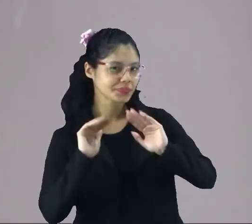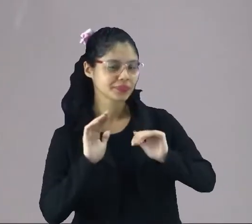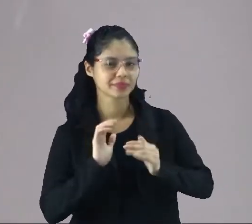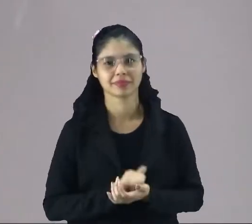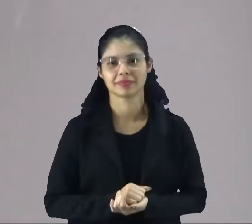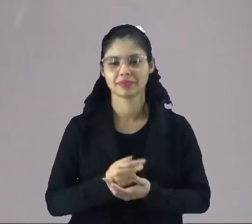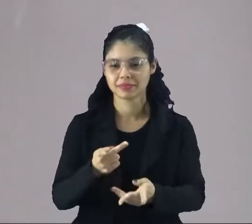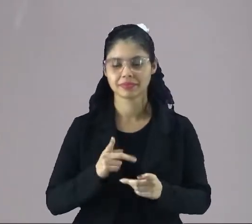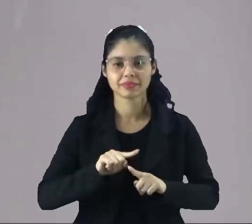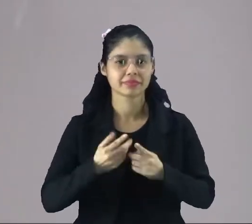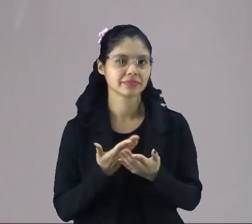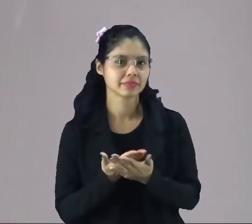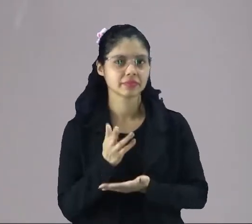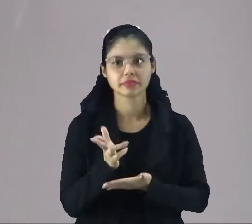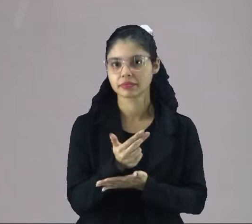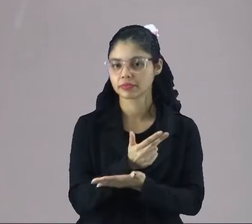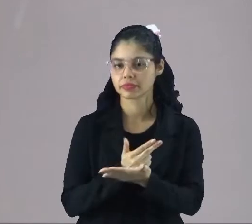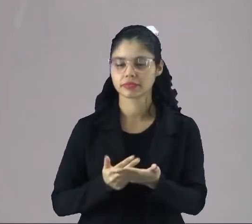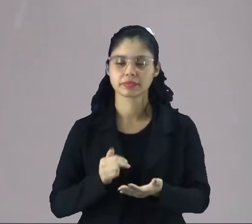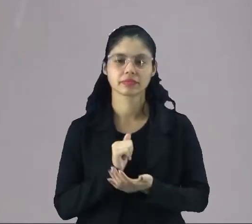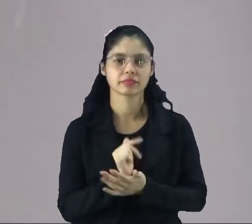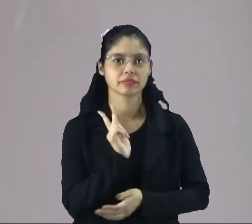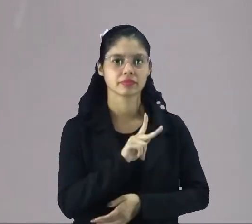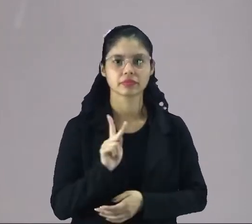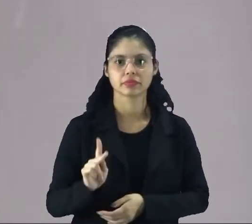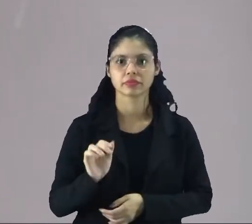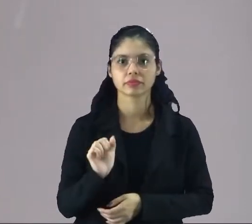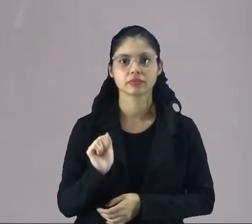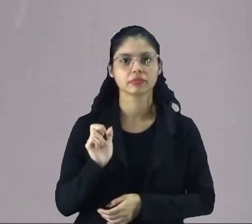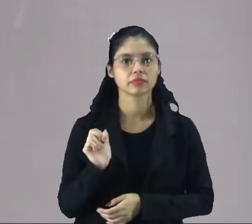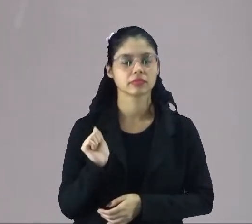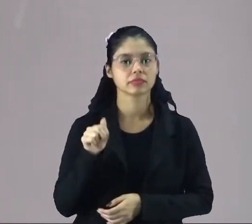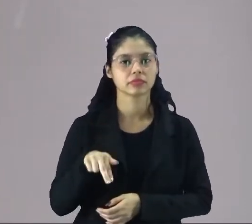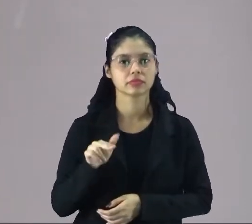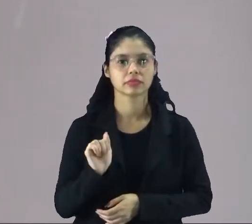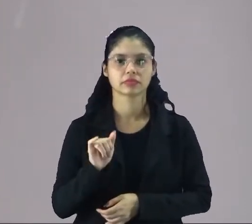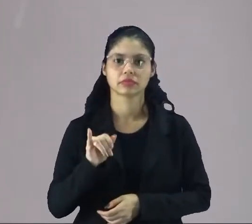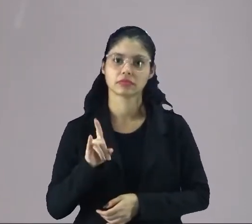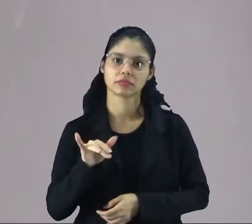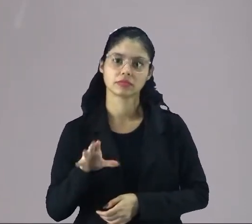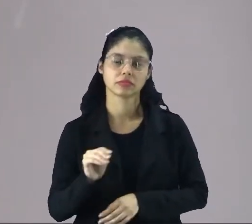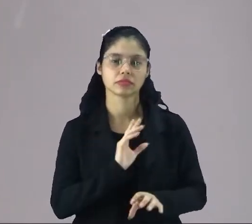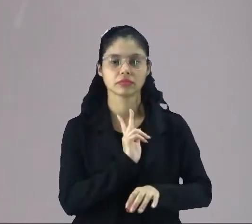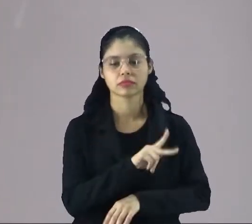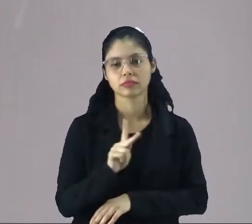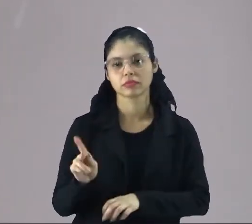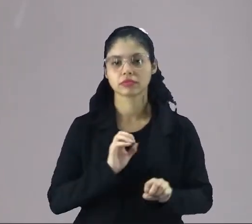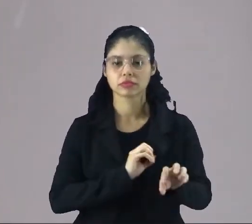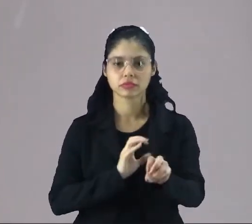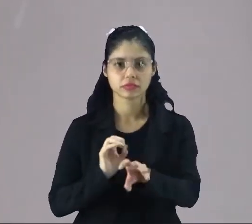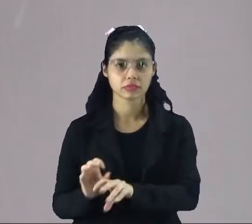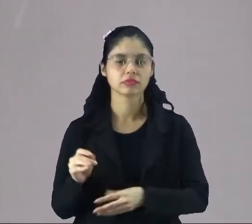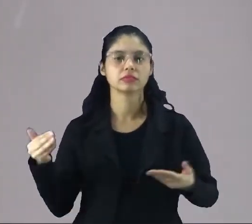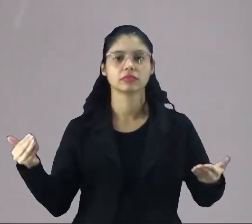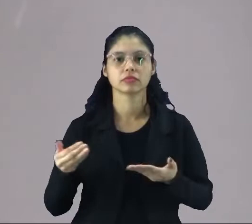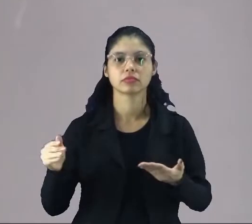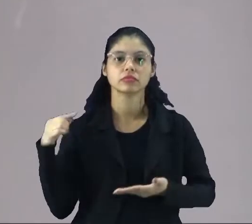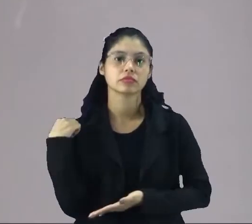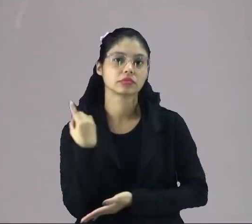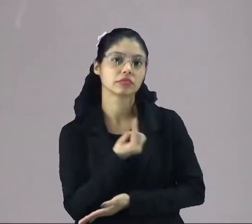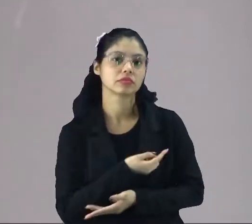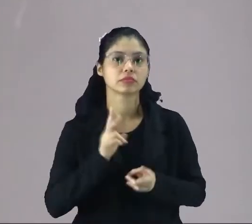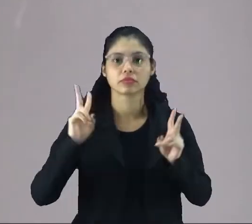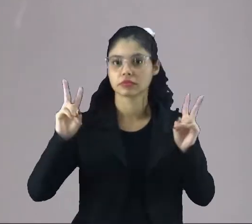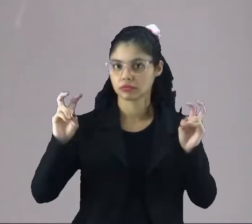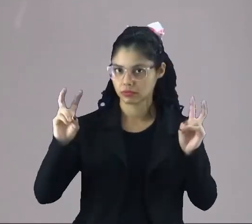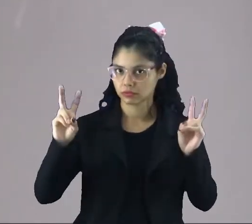Olá, seja bem-vindo a mais uma aula de arte. Eu sou Anailson Mesquita, professor da Rede Estadual de Ensino, e nessa aula a gente vai falar um pouquinho